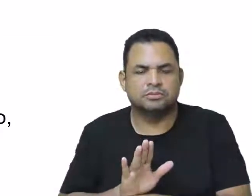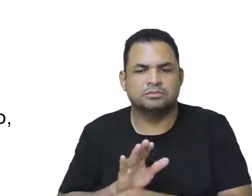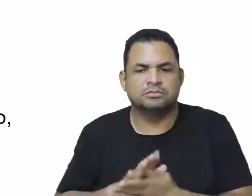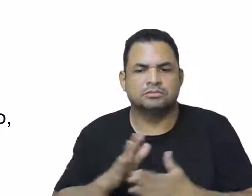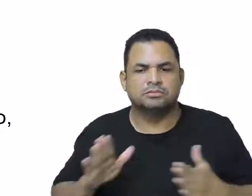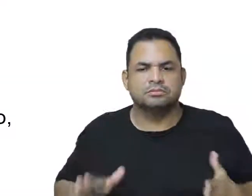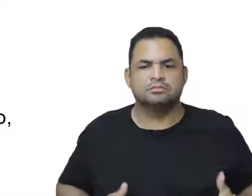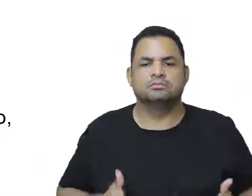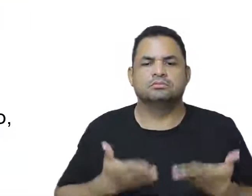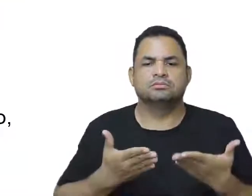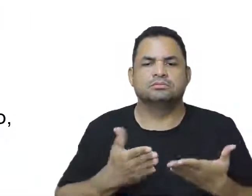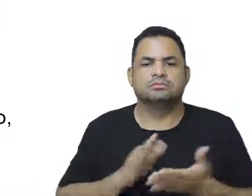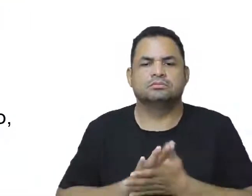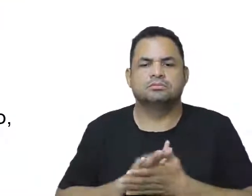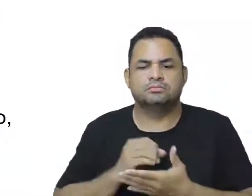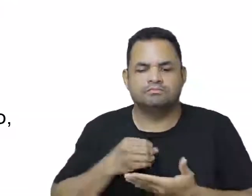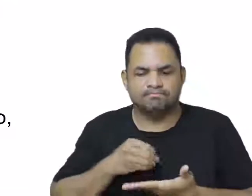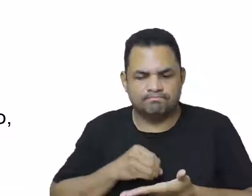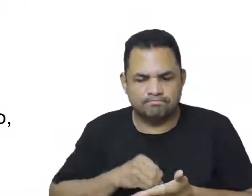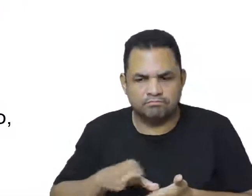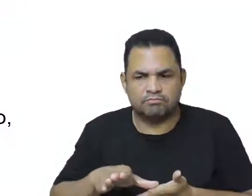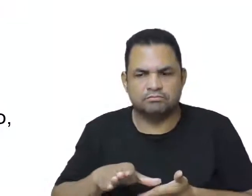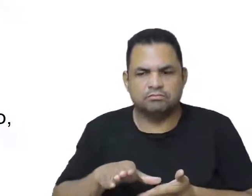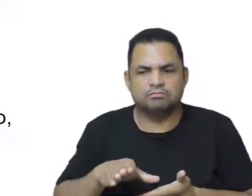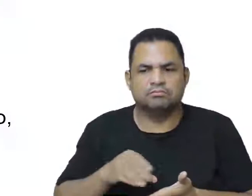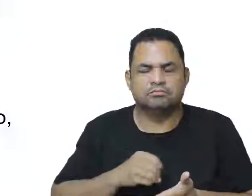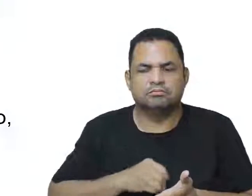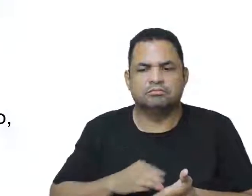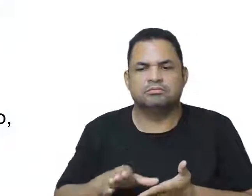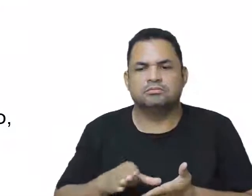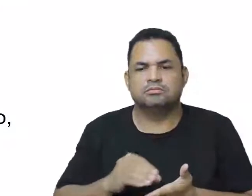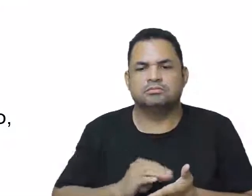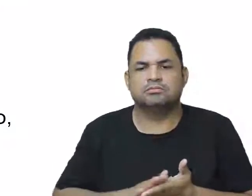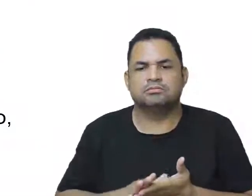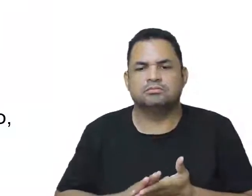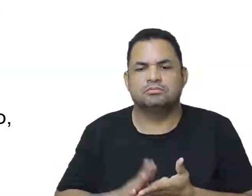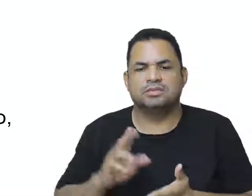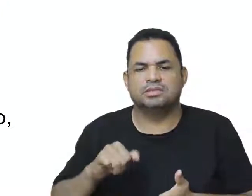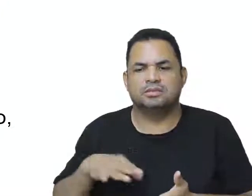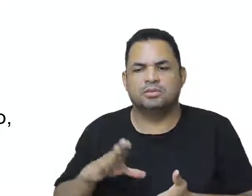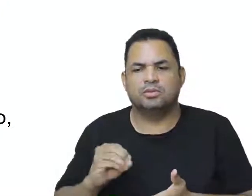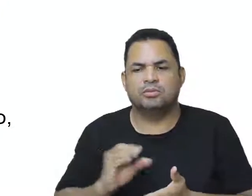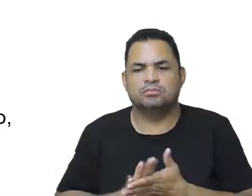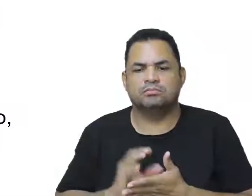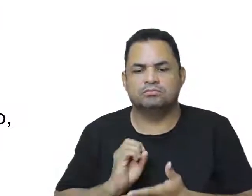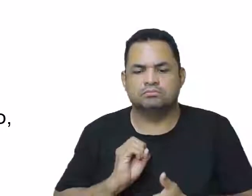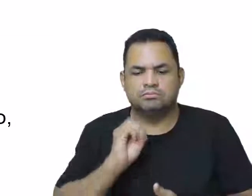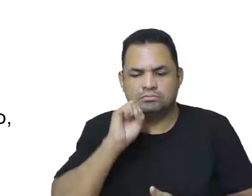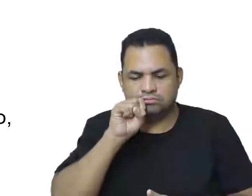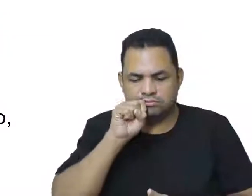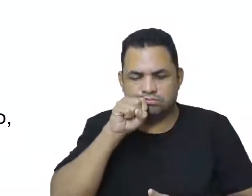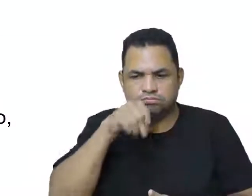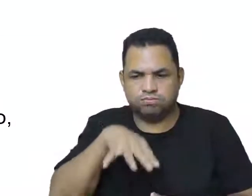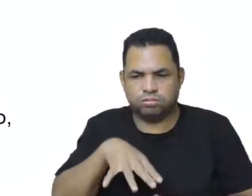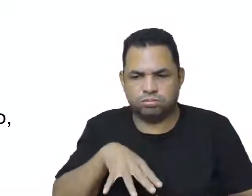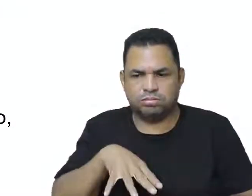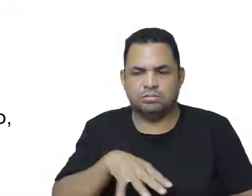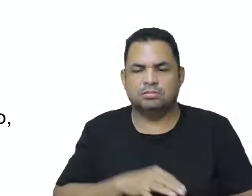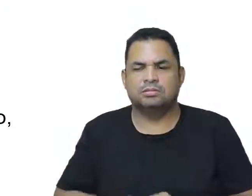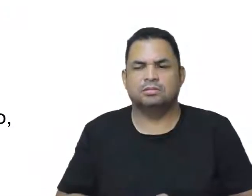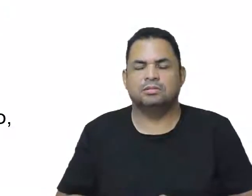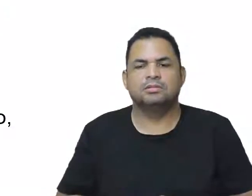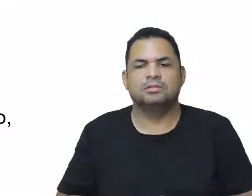a expulsão, né, desse muco para fora do nosso organismo, né? Tudo isso tem o